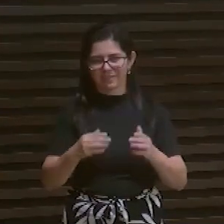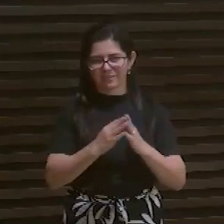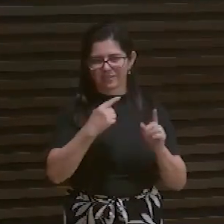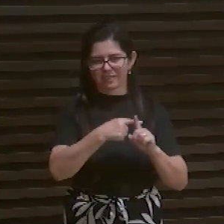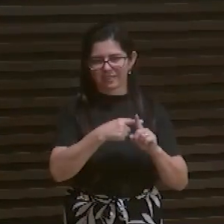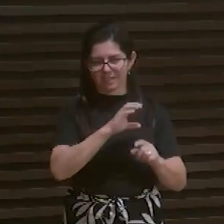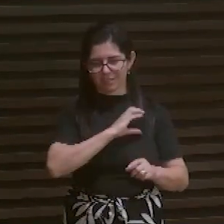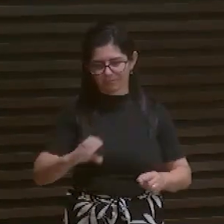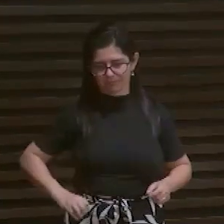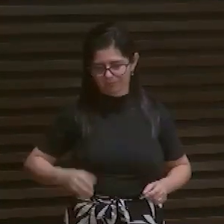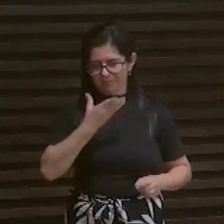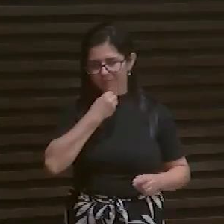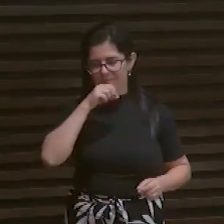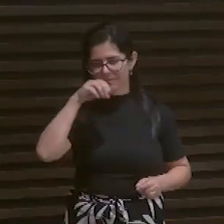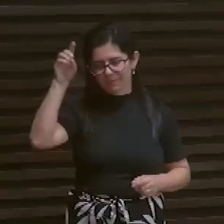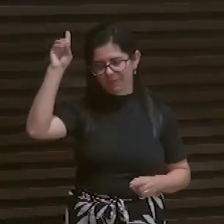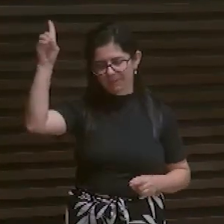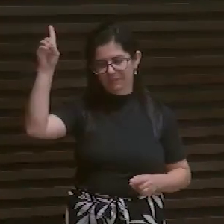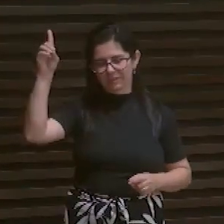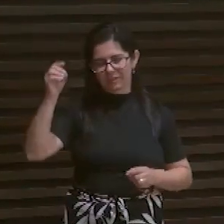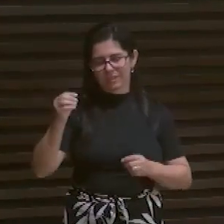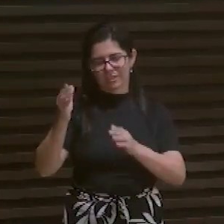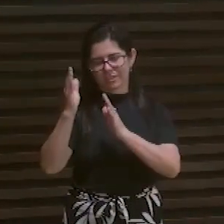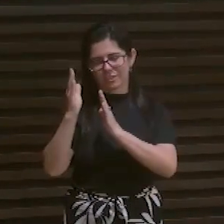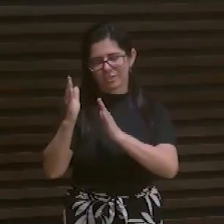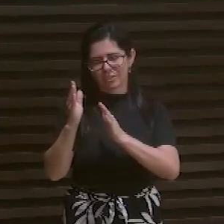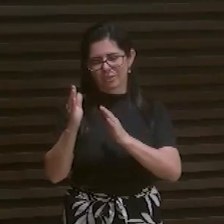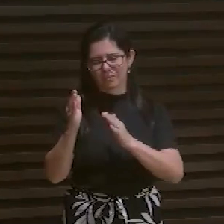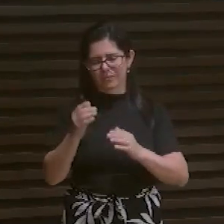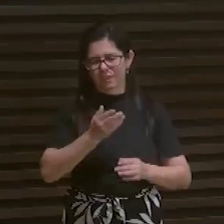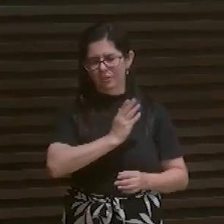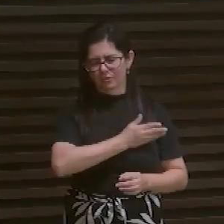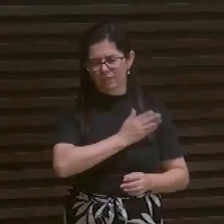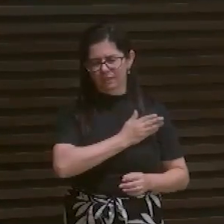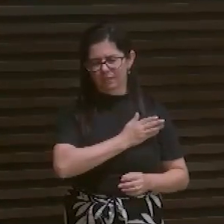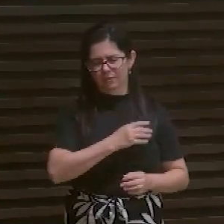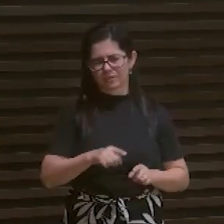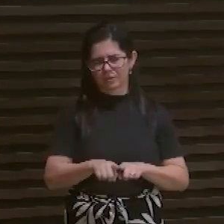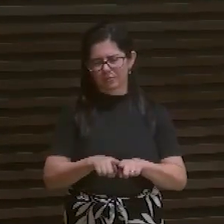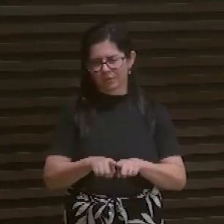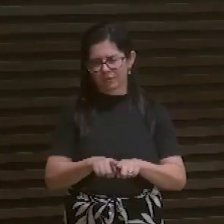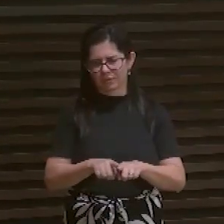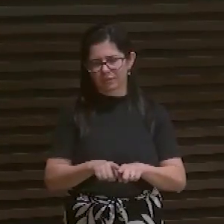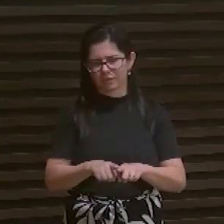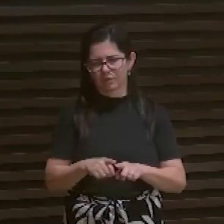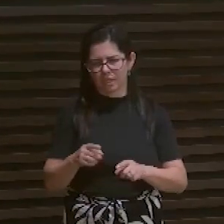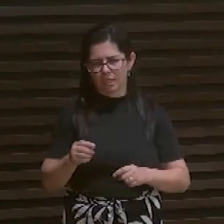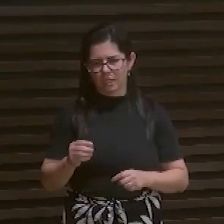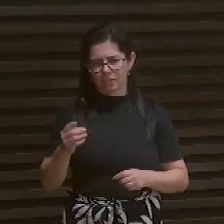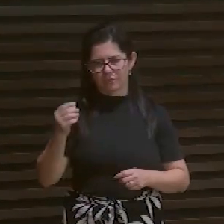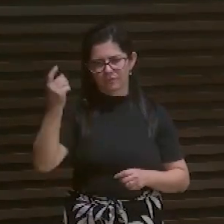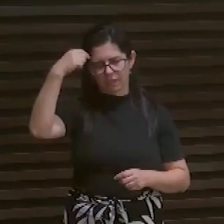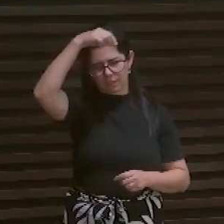amado, coloco diante de Ti o coração de cada irmão aqui, Pai. Que o Senhor nos edifique cada vez mais como uma igreja que serve ao